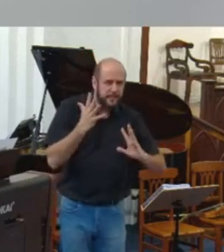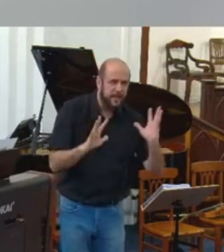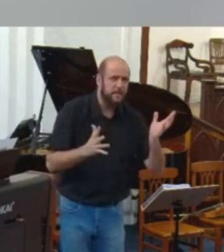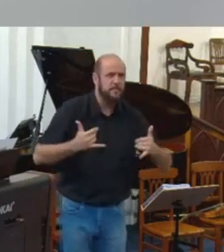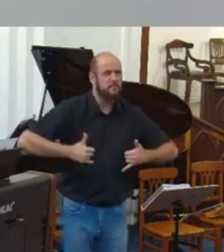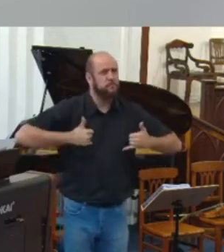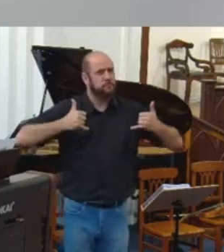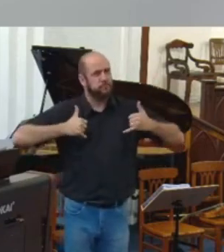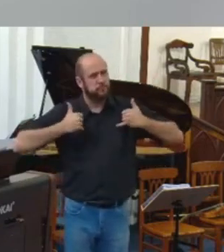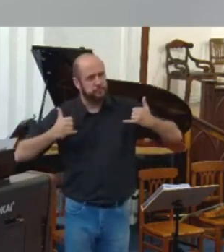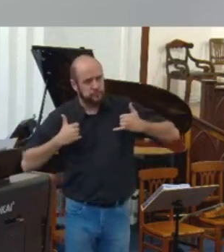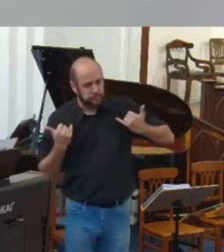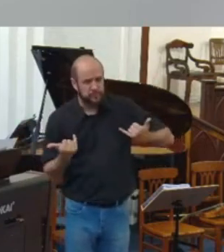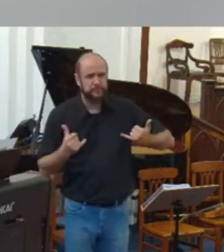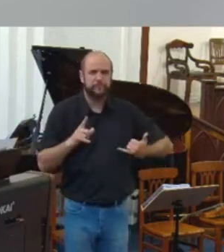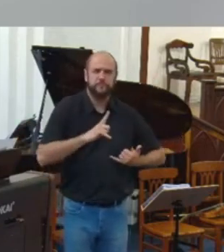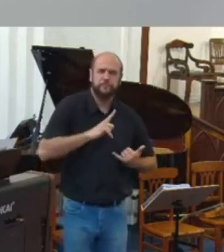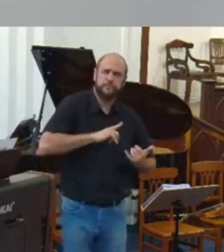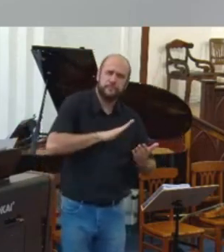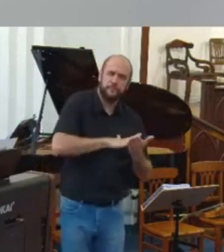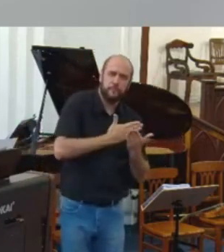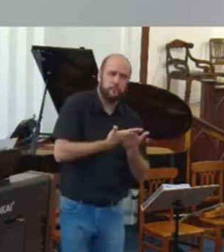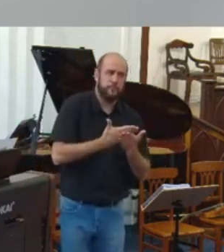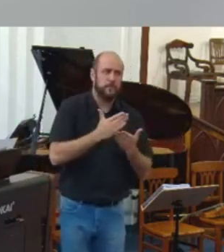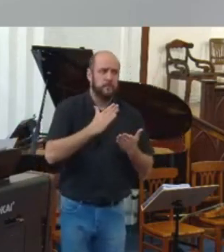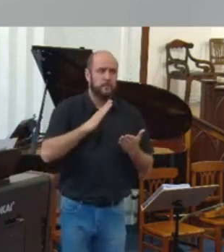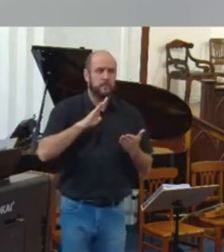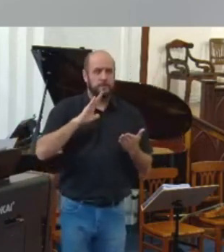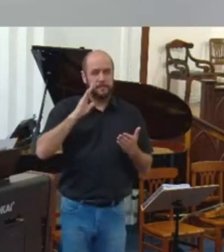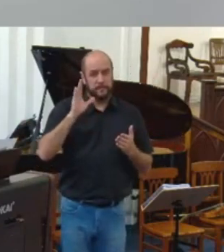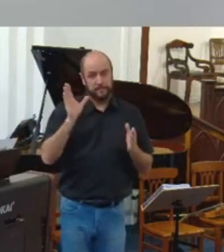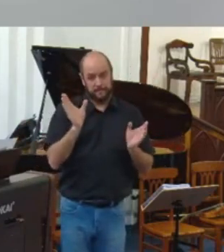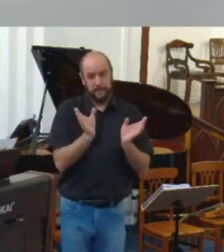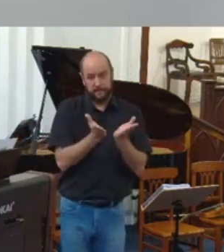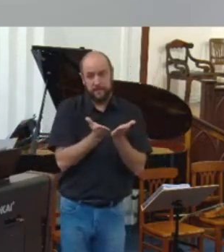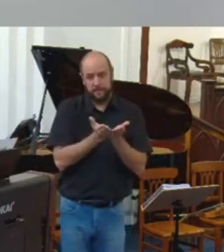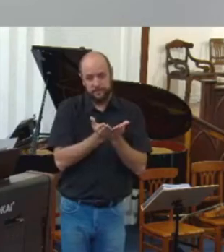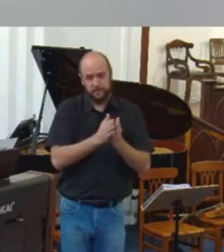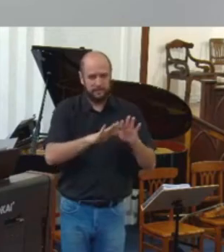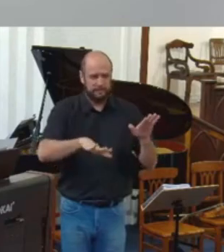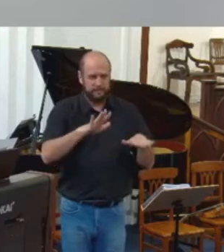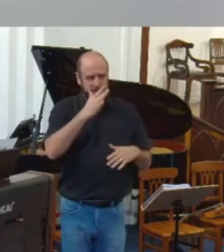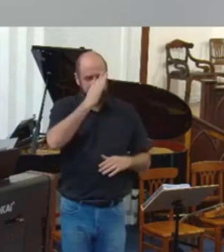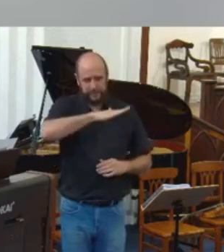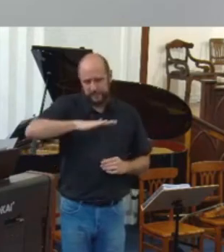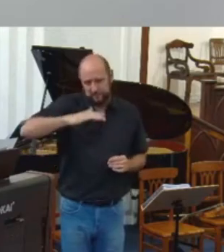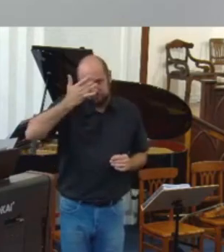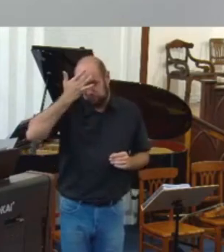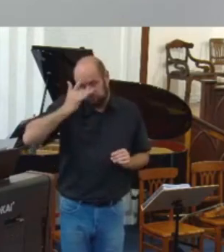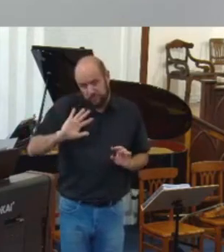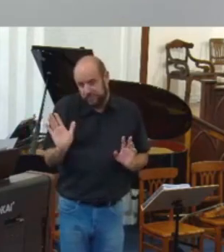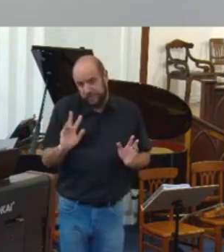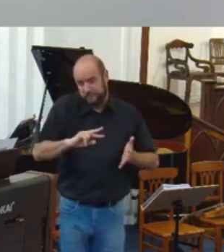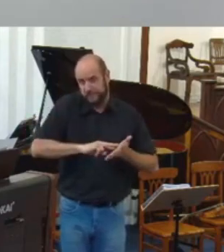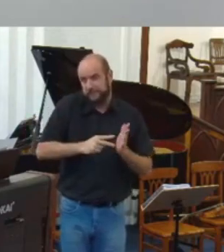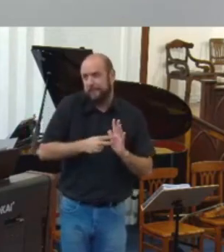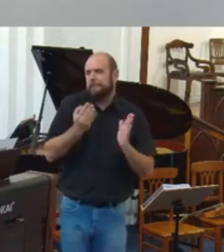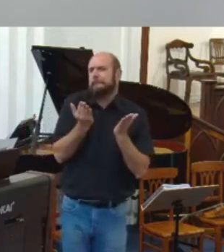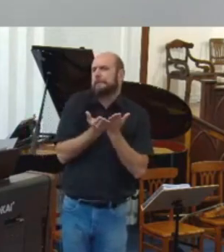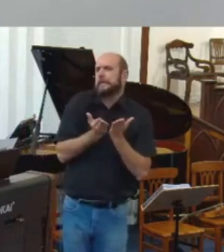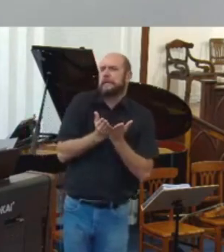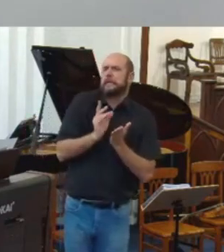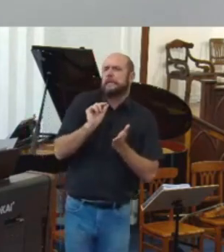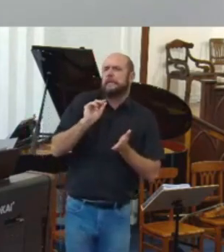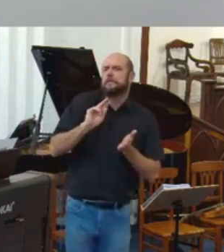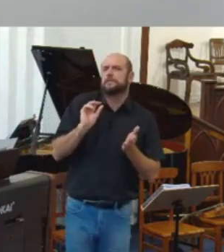comemoramos, temos uma interpretação cristológica, embora você criança talvez não compreenda isso, o que é uma interpretação cristológica,